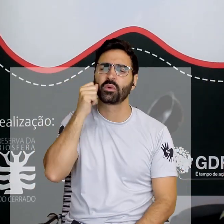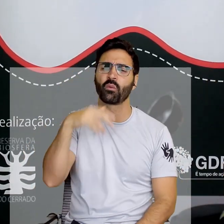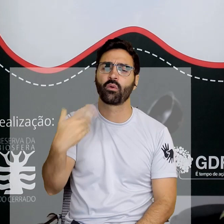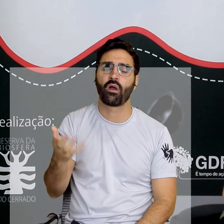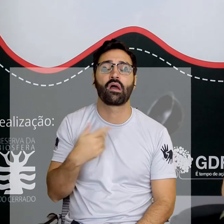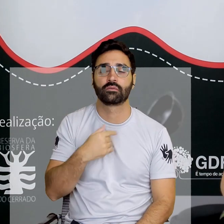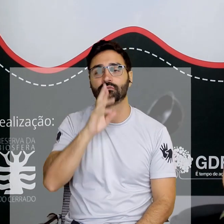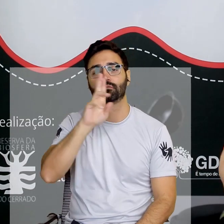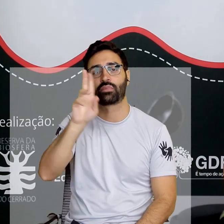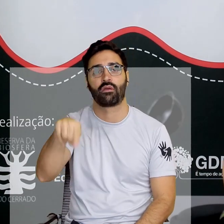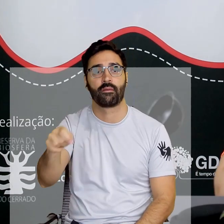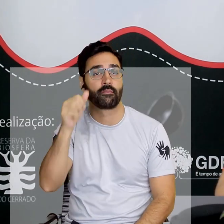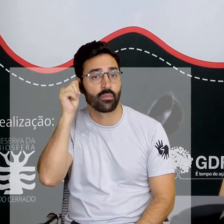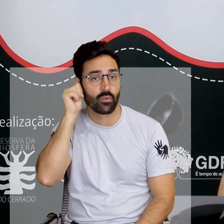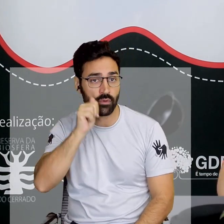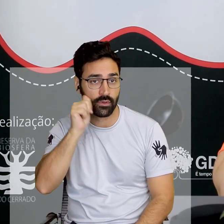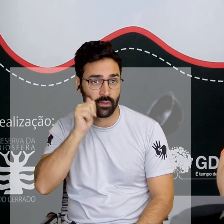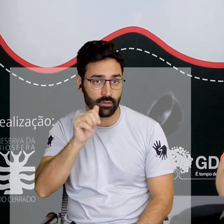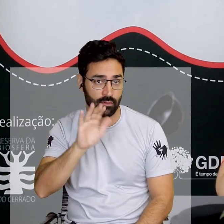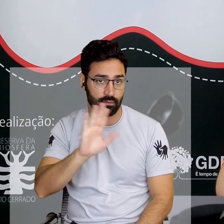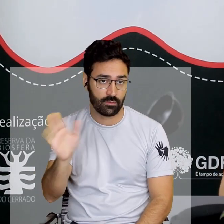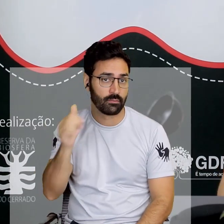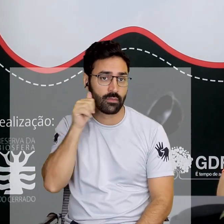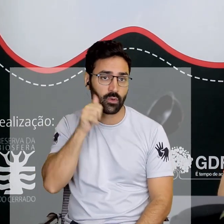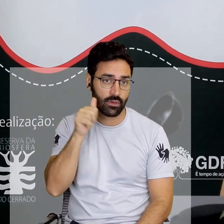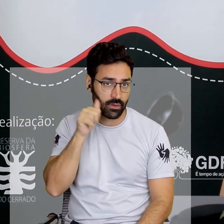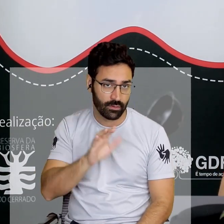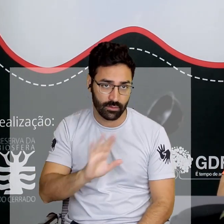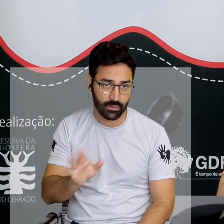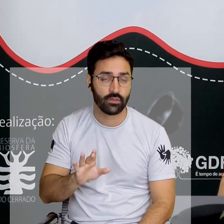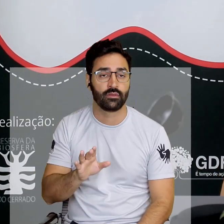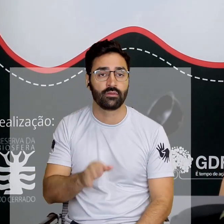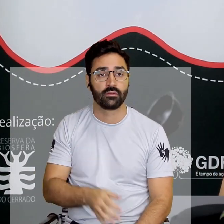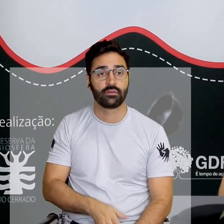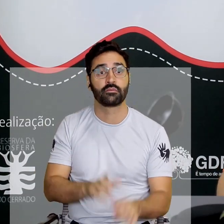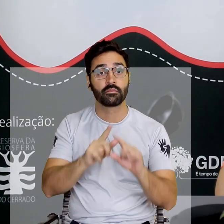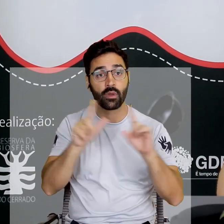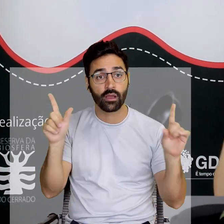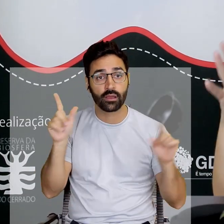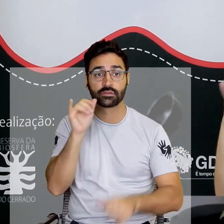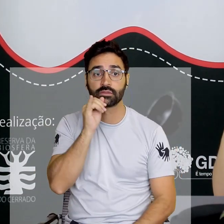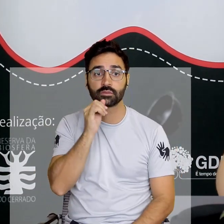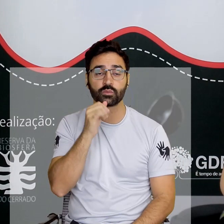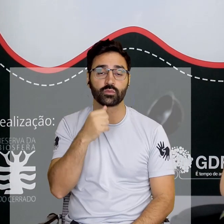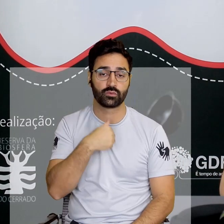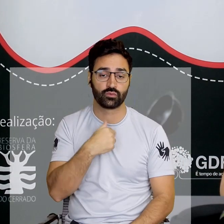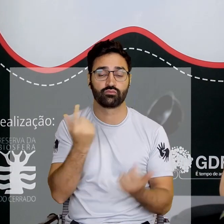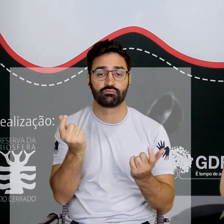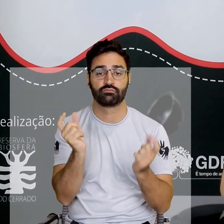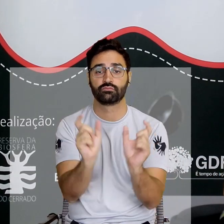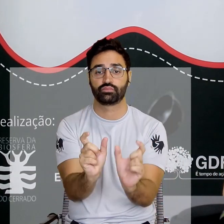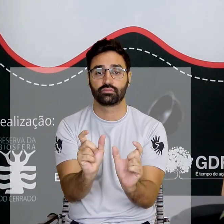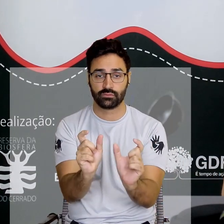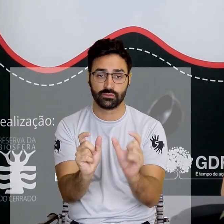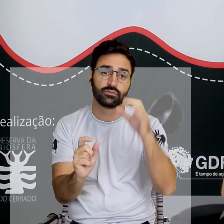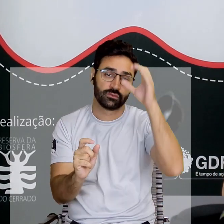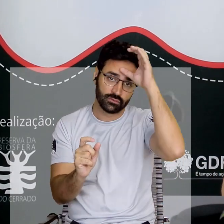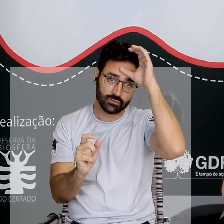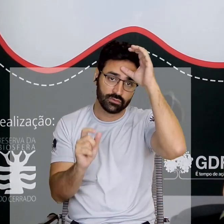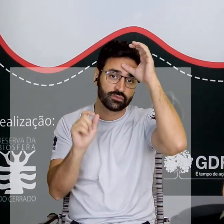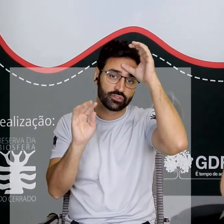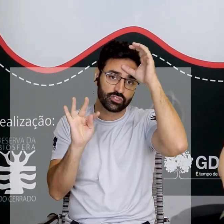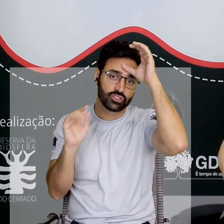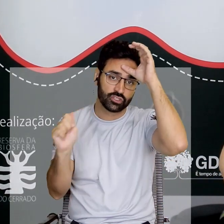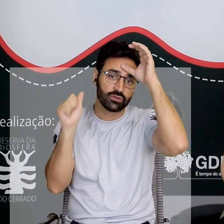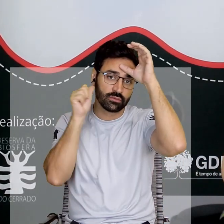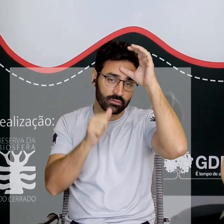Aí eu posso fazer, não, só mulher. É mulher, ok. Mas agora, quando a gente vai juntar e fazer tia, a gente